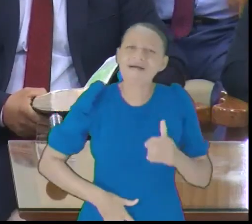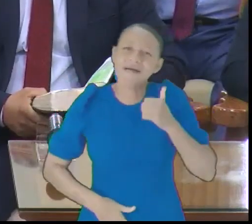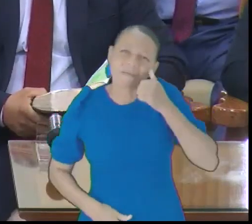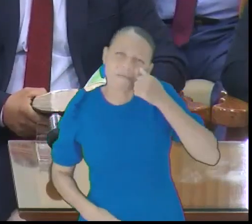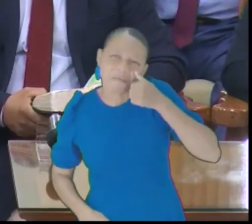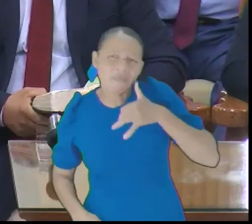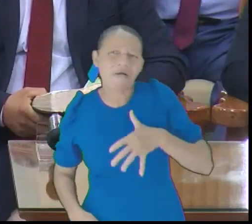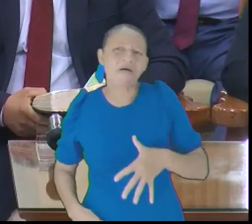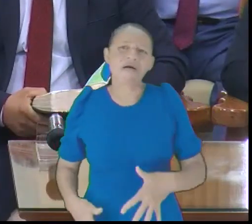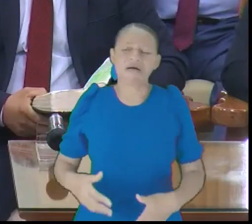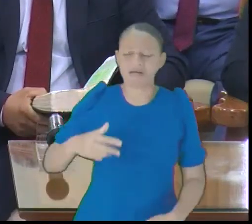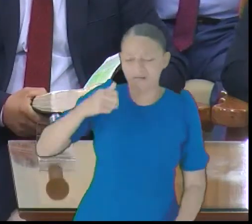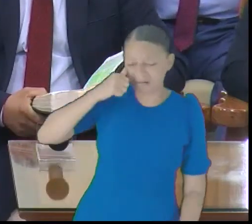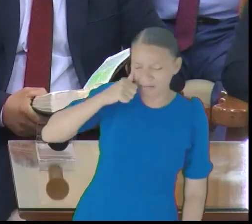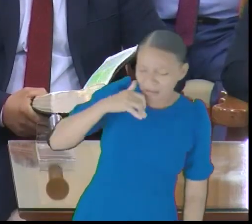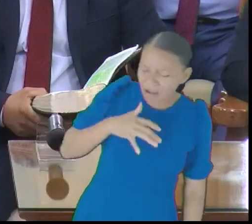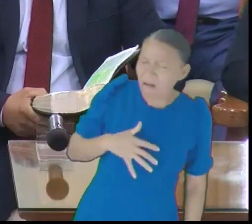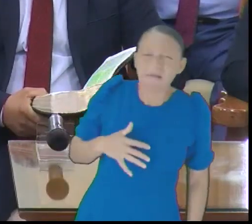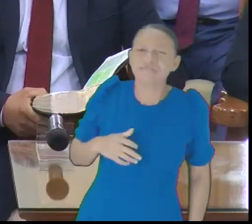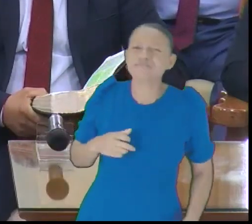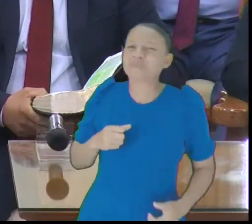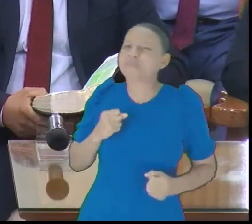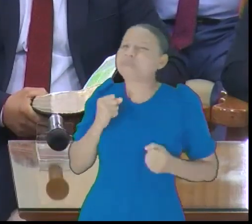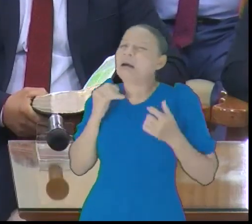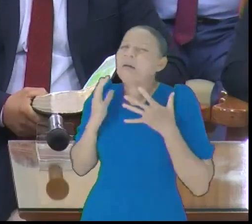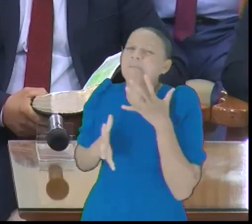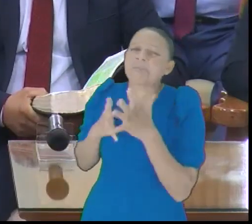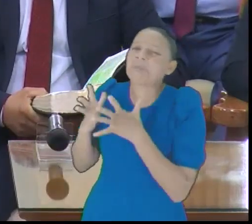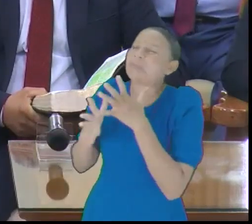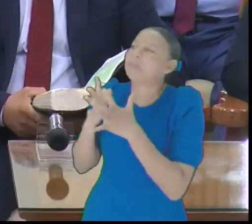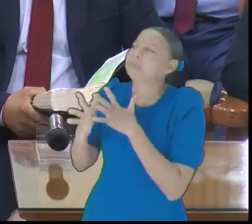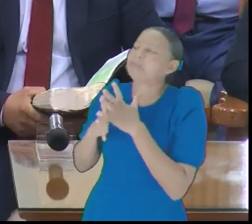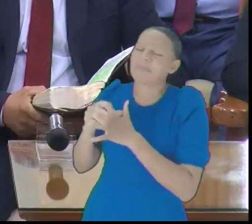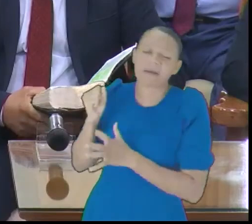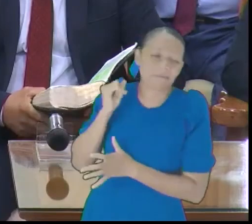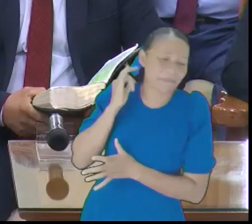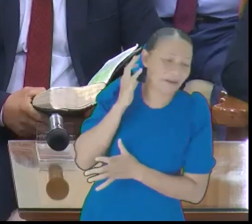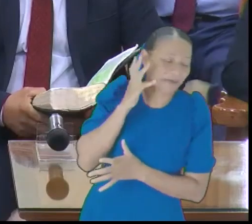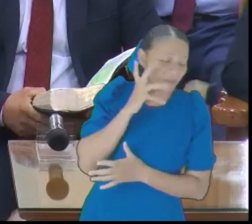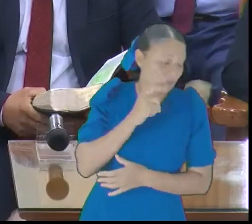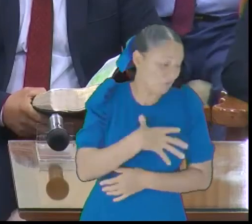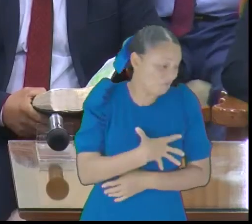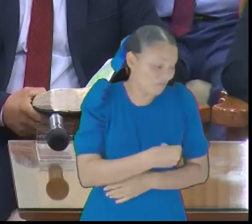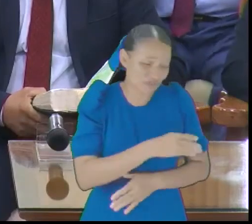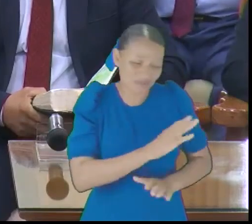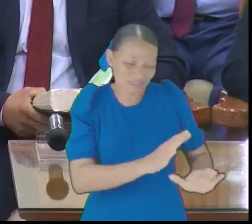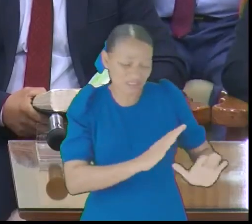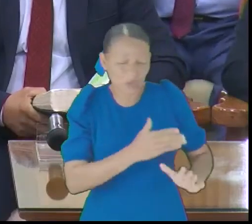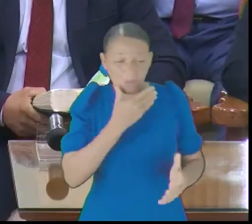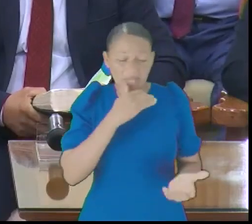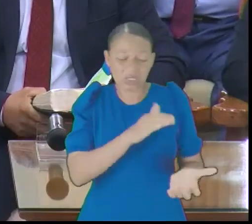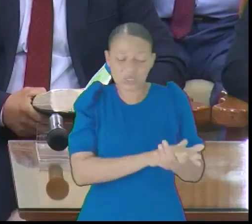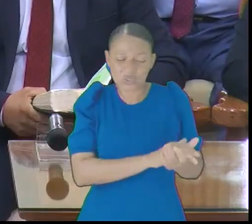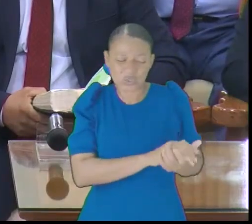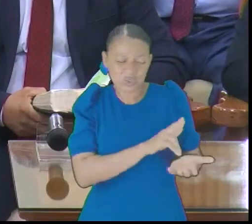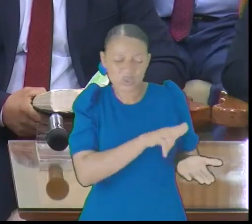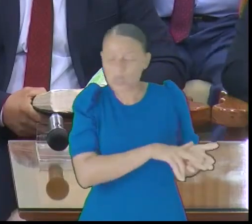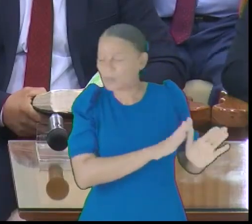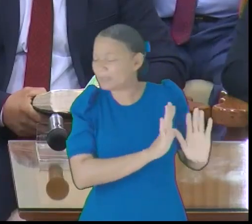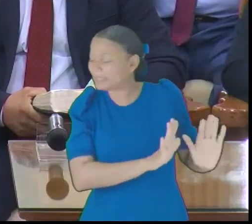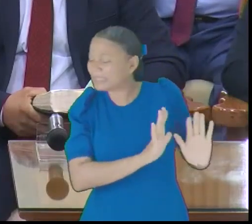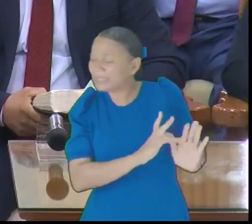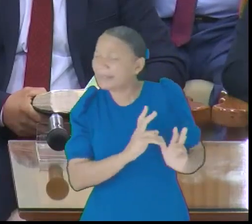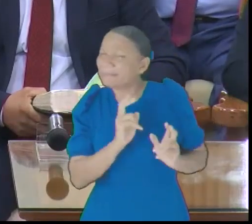rosto, e balbucia baixinho de madrugada para não acordar os filhos nem o esposo,